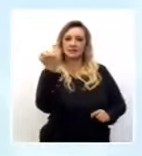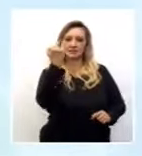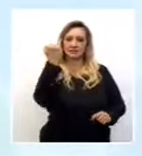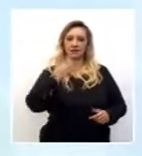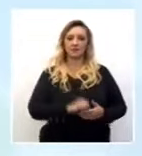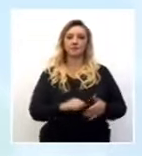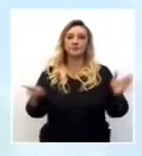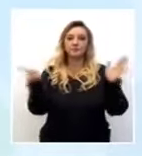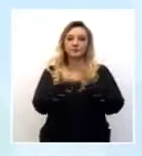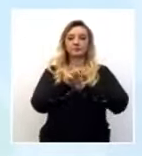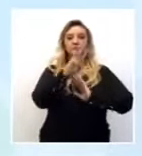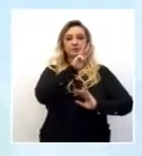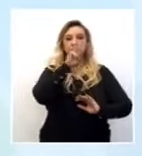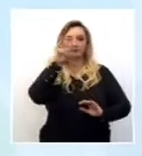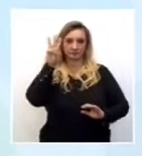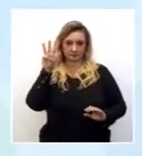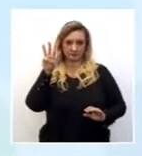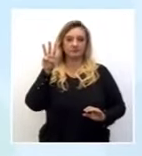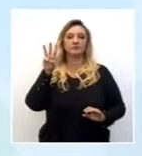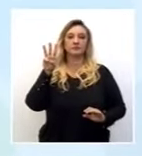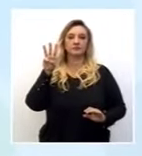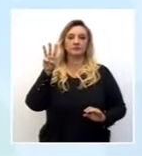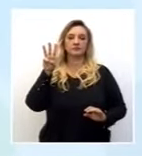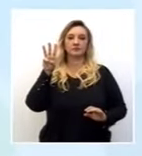No próprio site